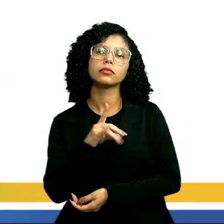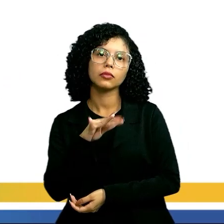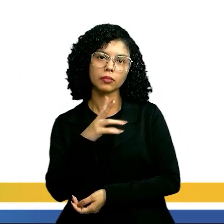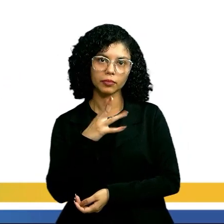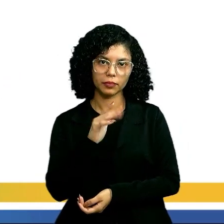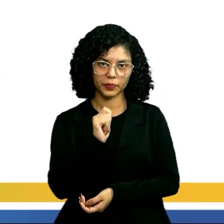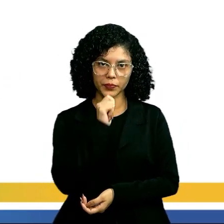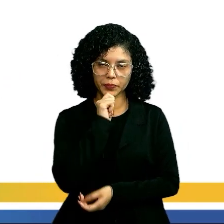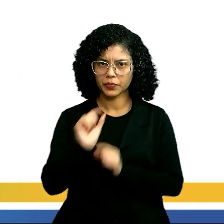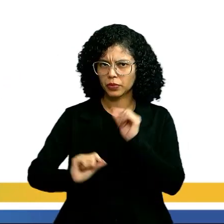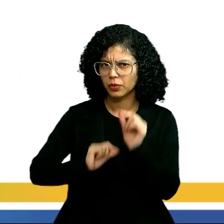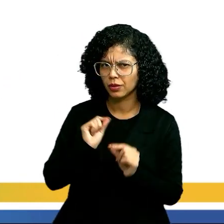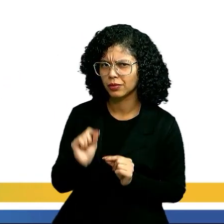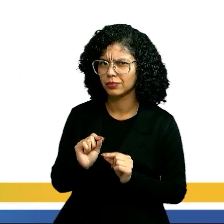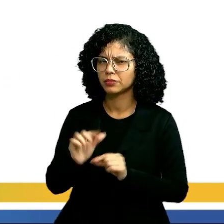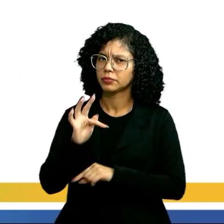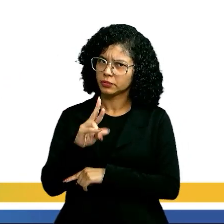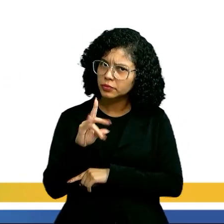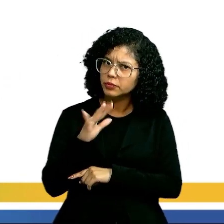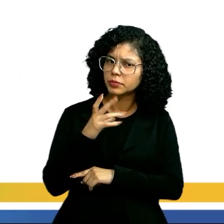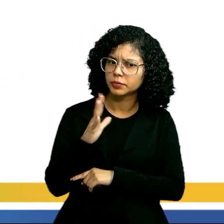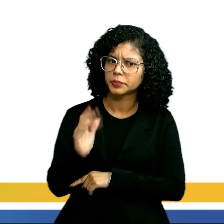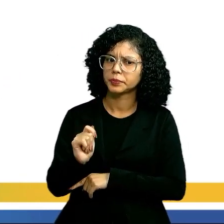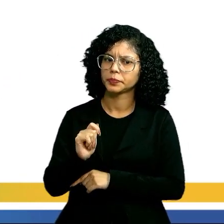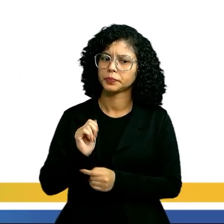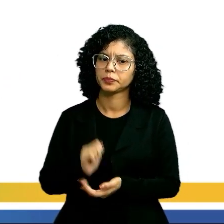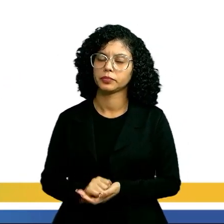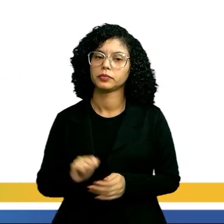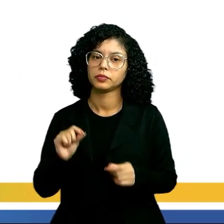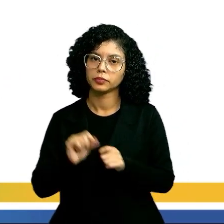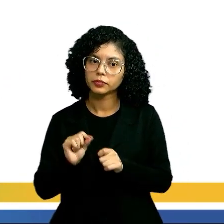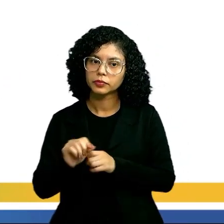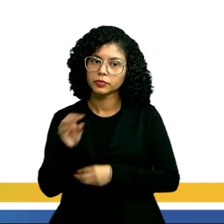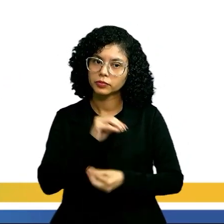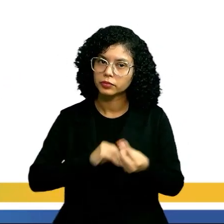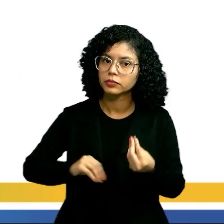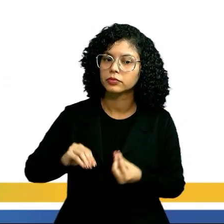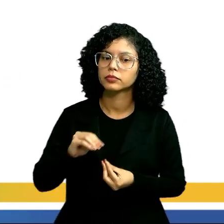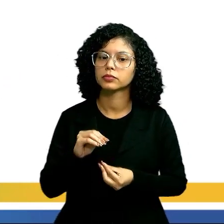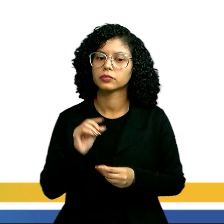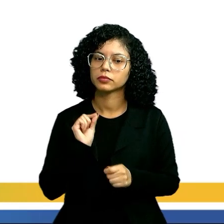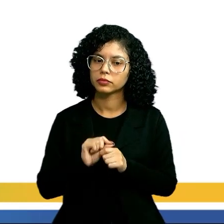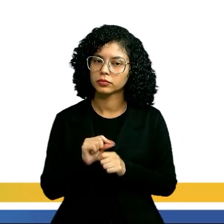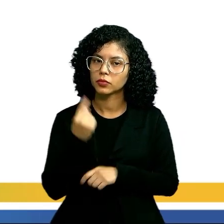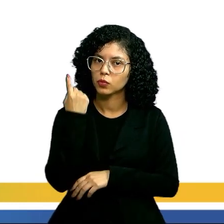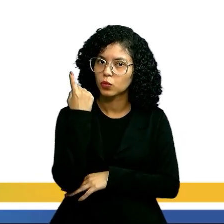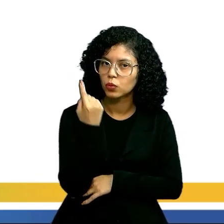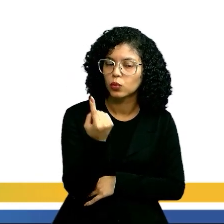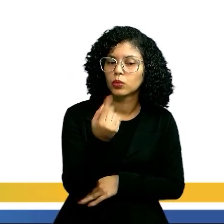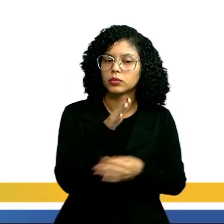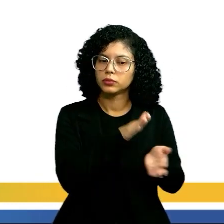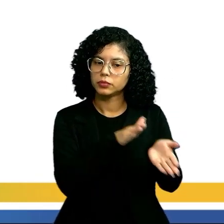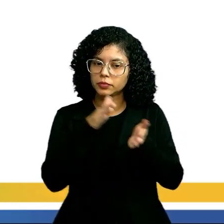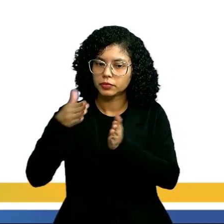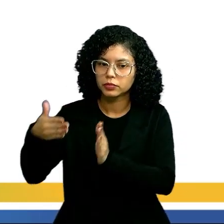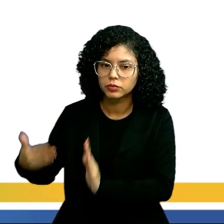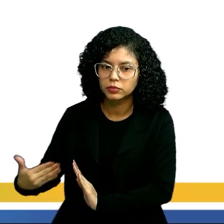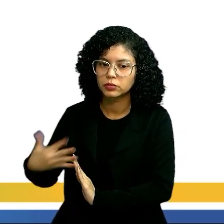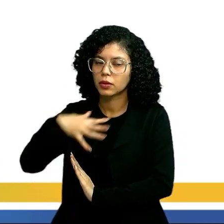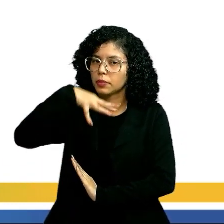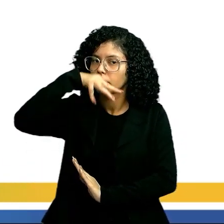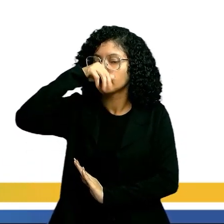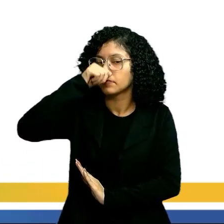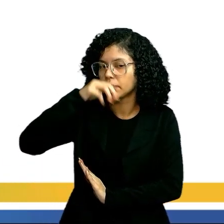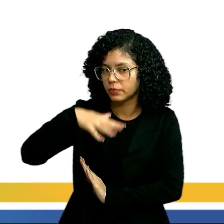fermentação. O que é a fermentação? É a realização de apenas uma das fases da respiração